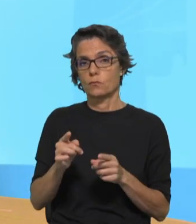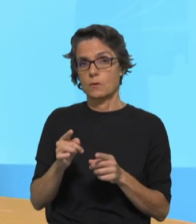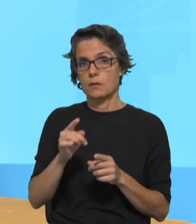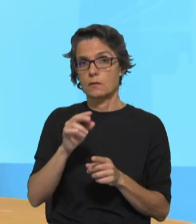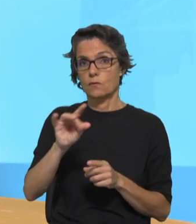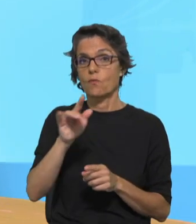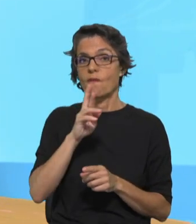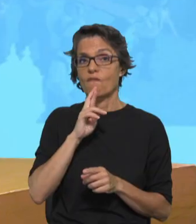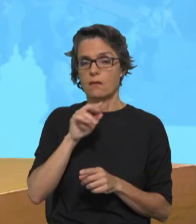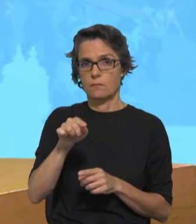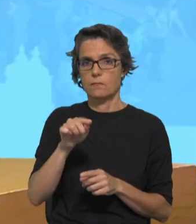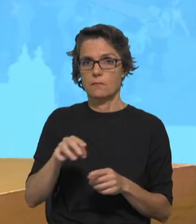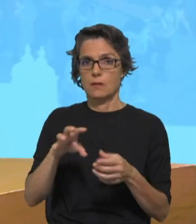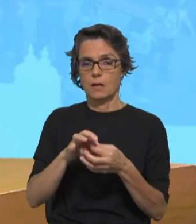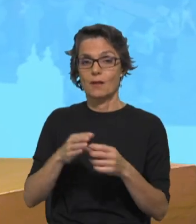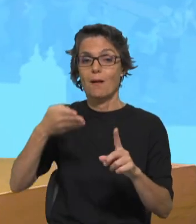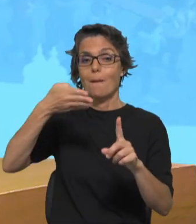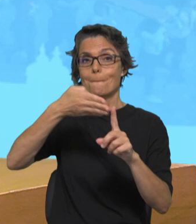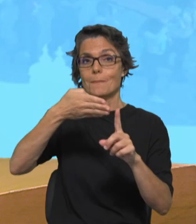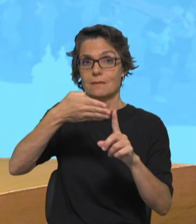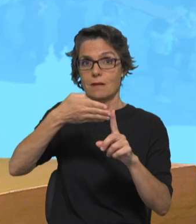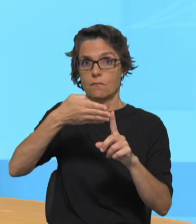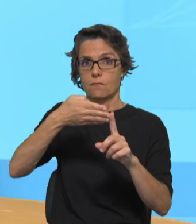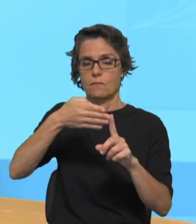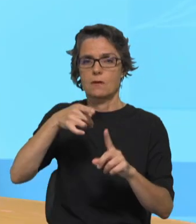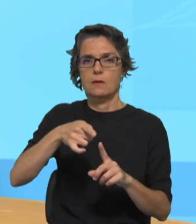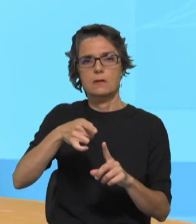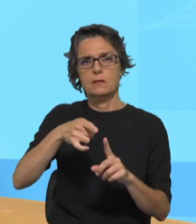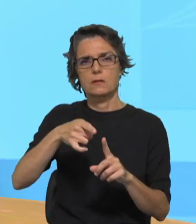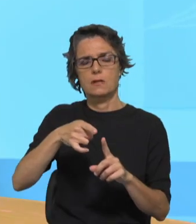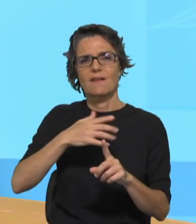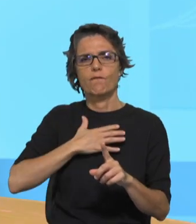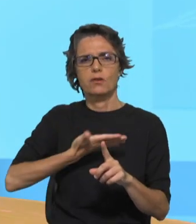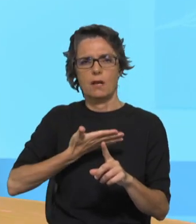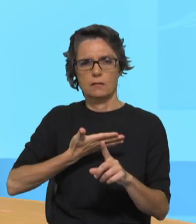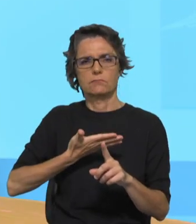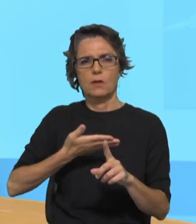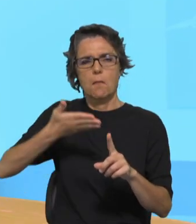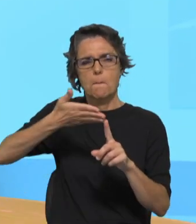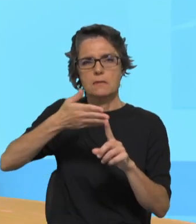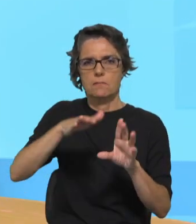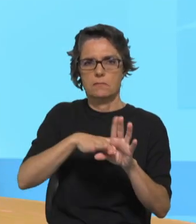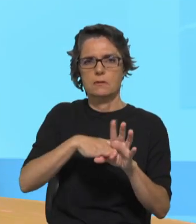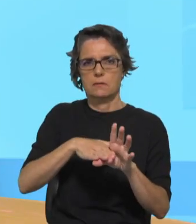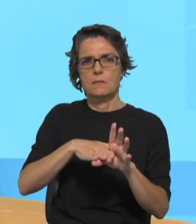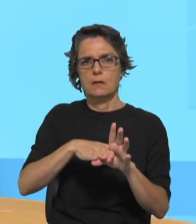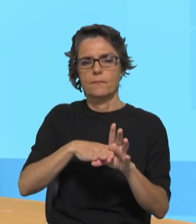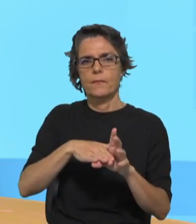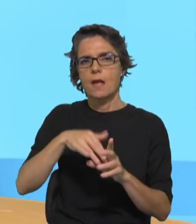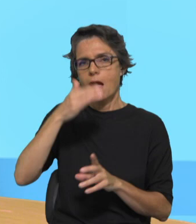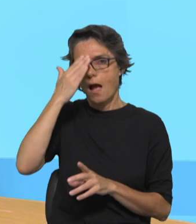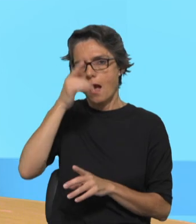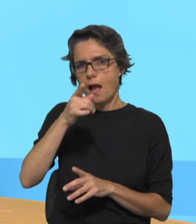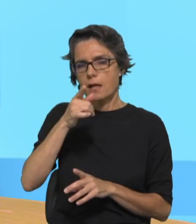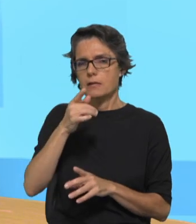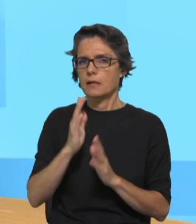sobre missão, sobre missiologia, este impulso missionário é algo na Igreja